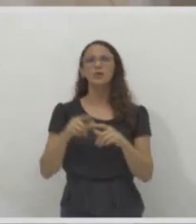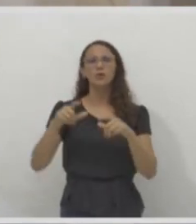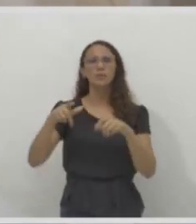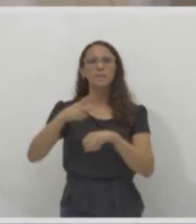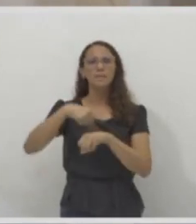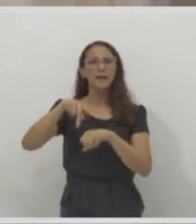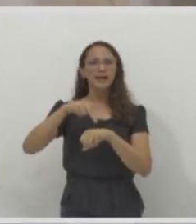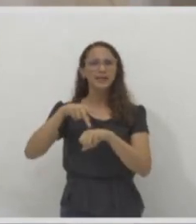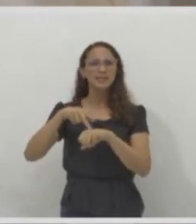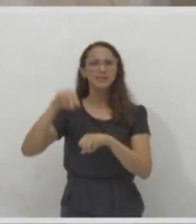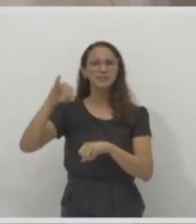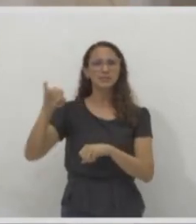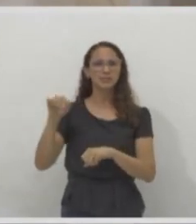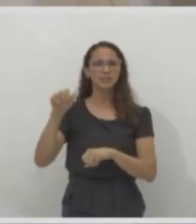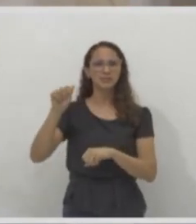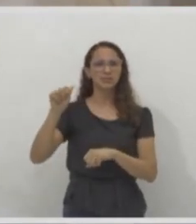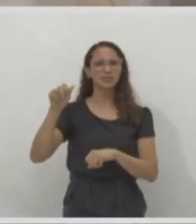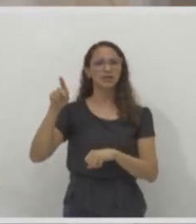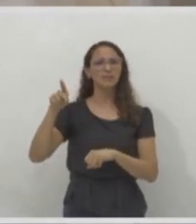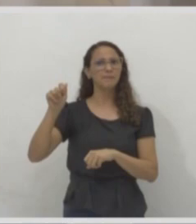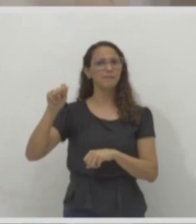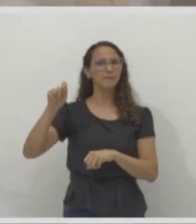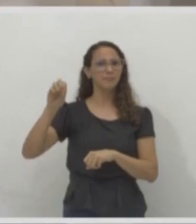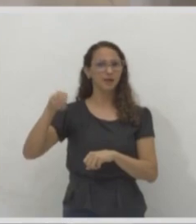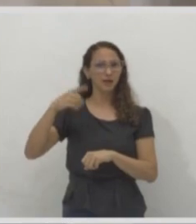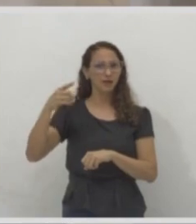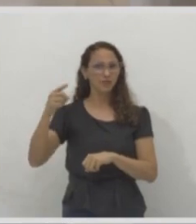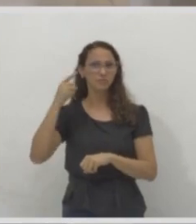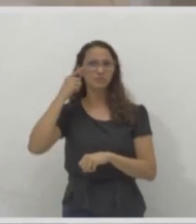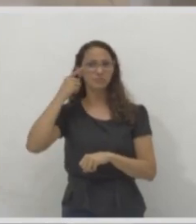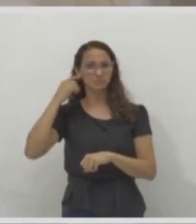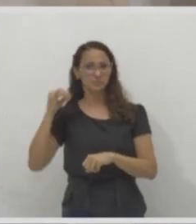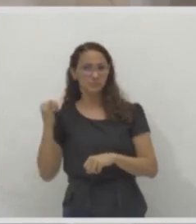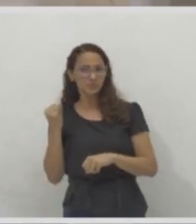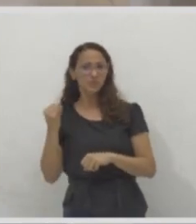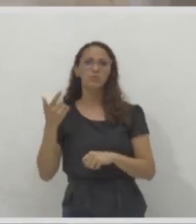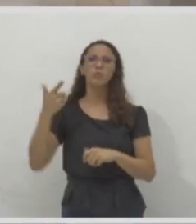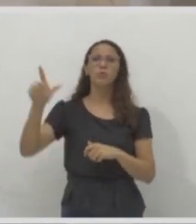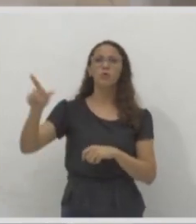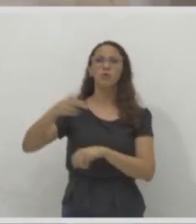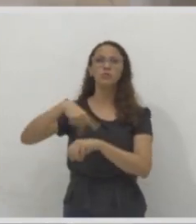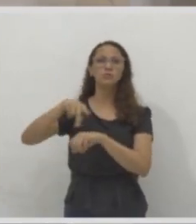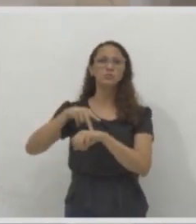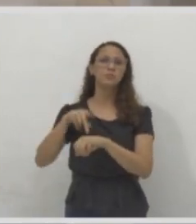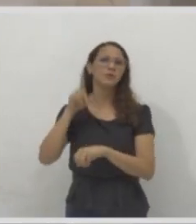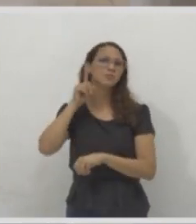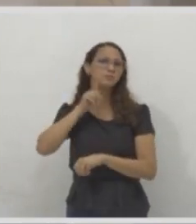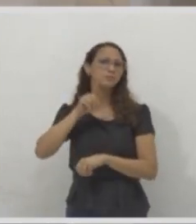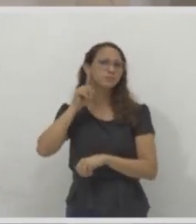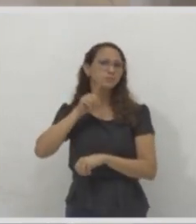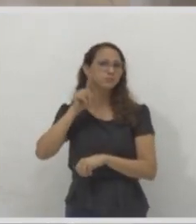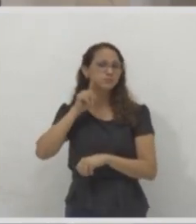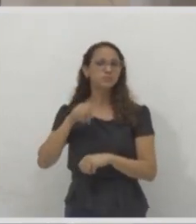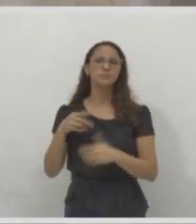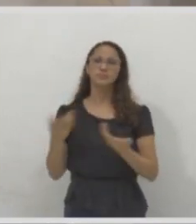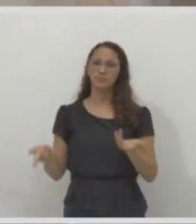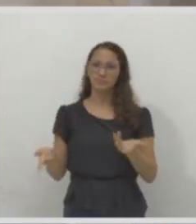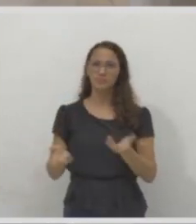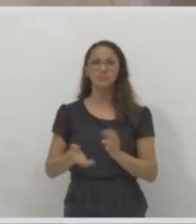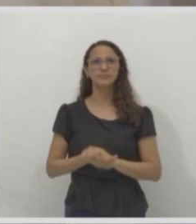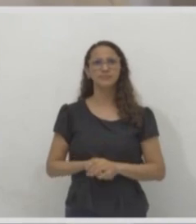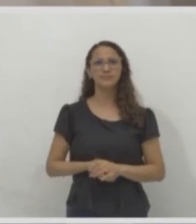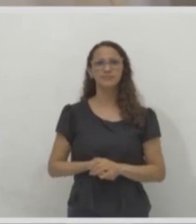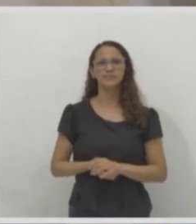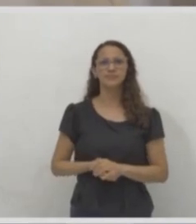na França, tá? Então, eles injetavam capital justamente para poder ter um acesso mais facilitado às bolas de borracha,